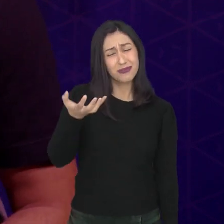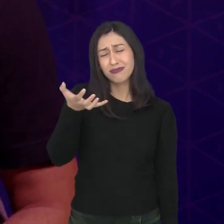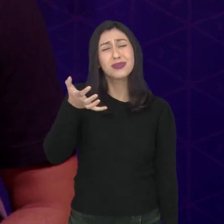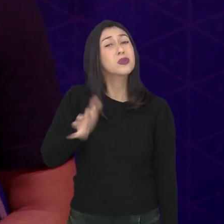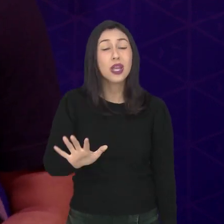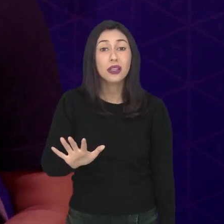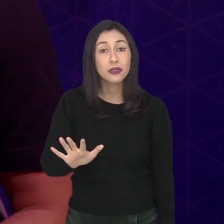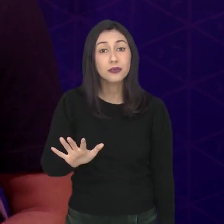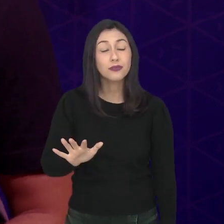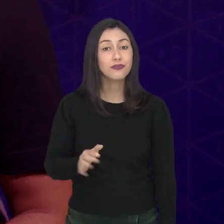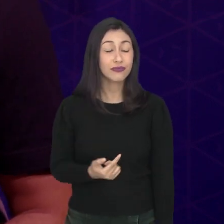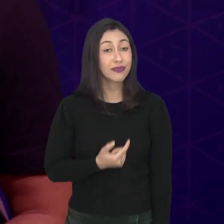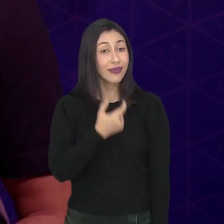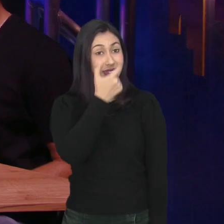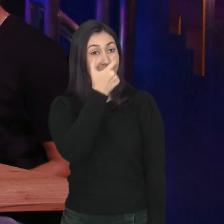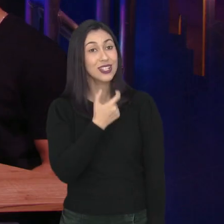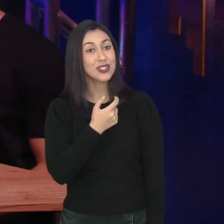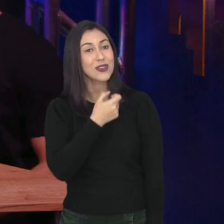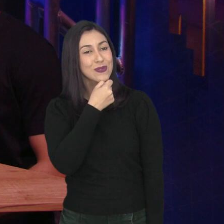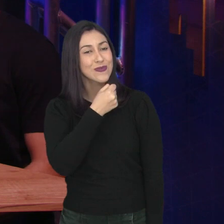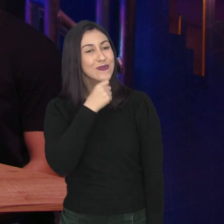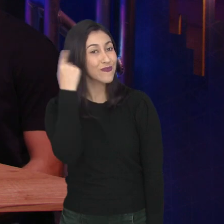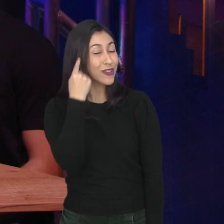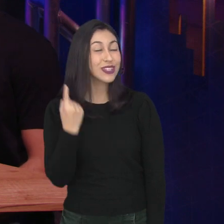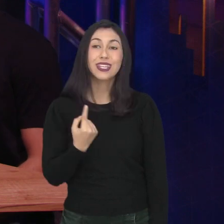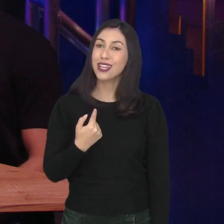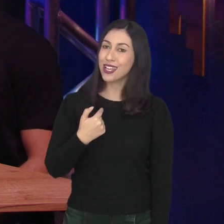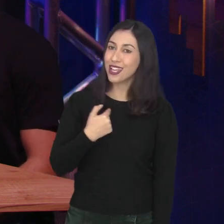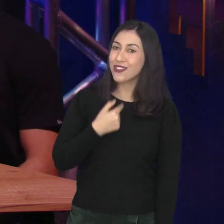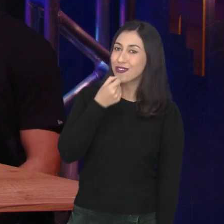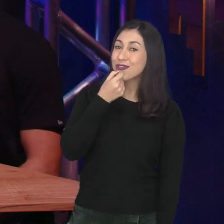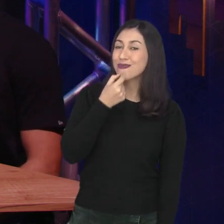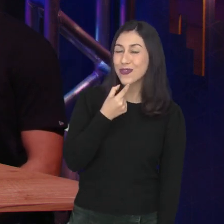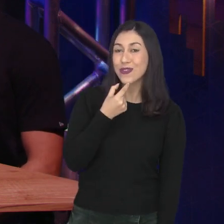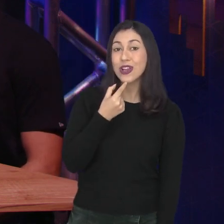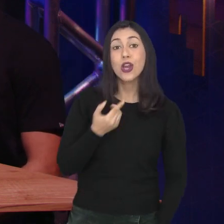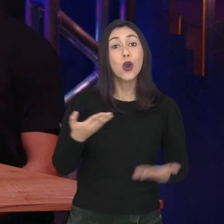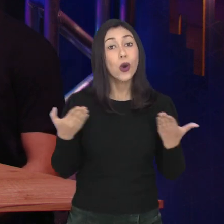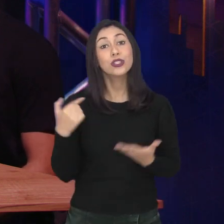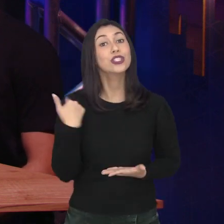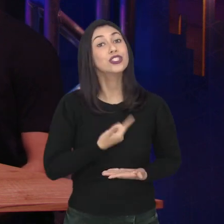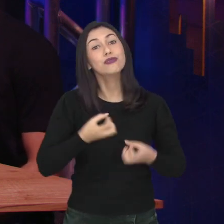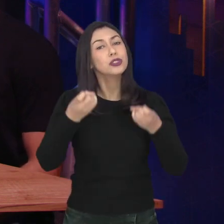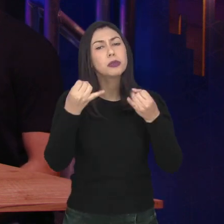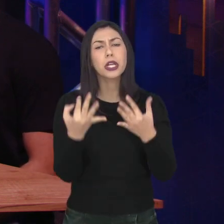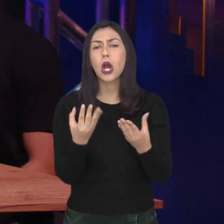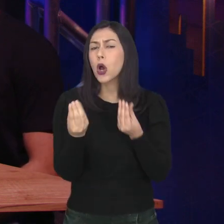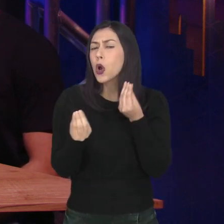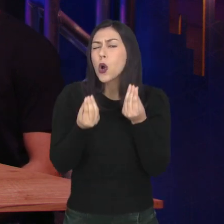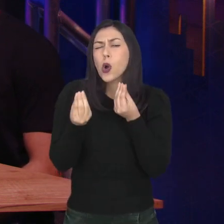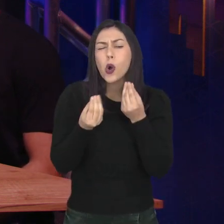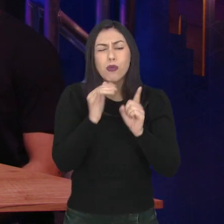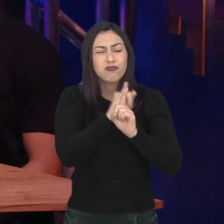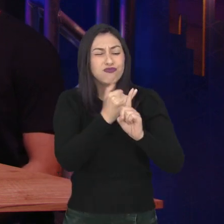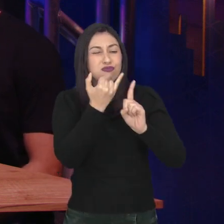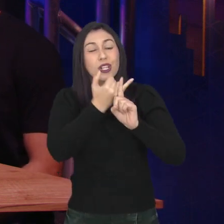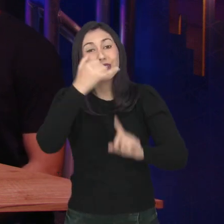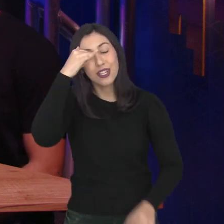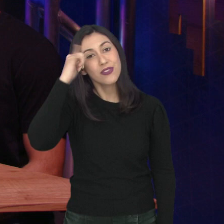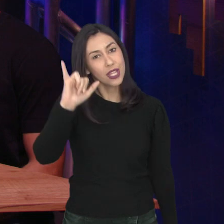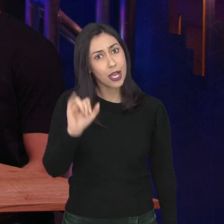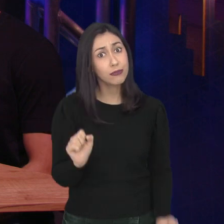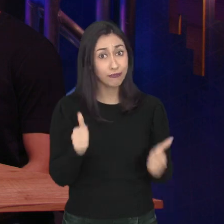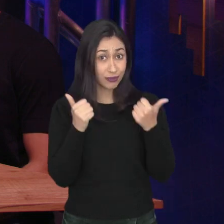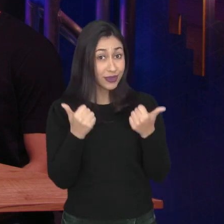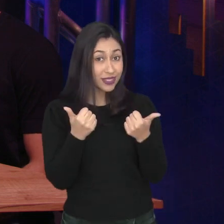que a vida não vale mais a pena. Eu sou a Mivik. E eu sou Samu Strazer. No programa de hoje a gente vai falar sobre como combater esse tipo